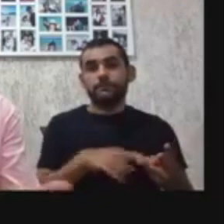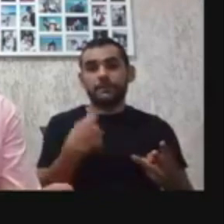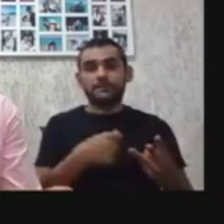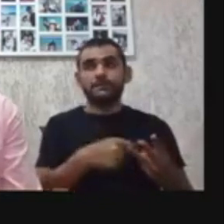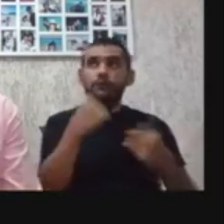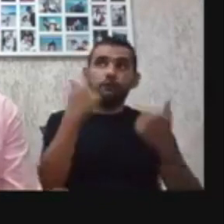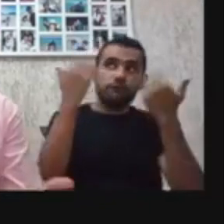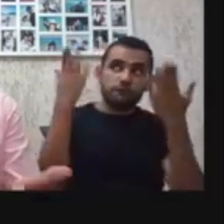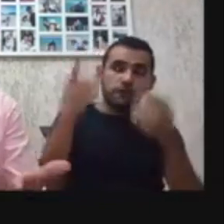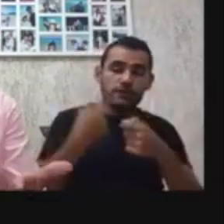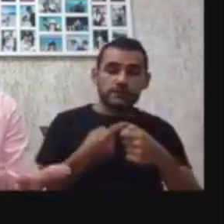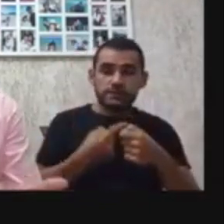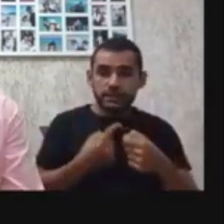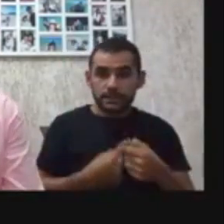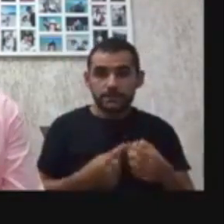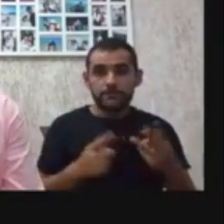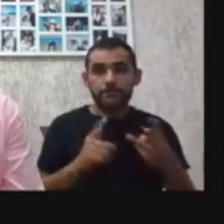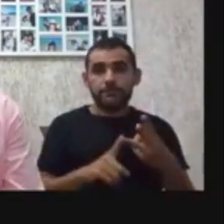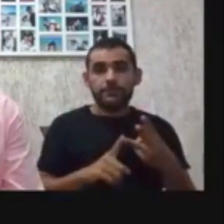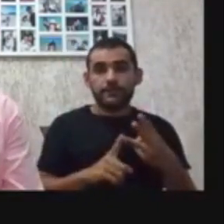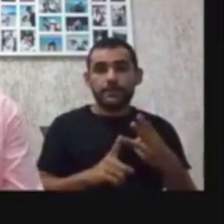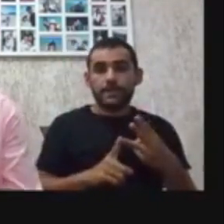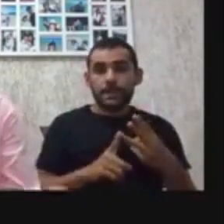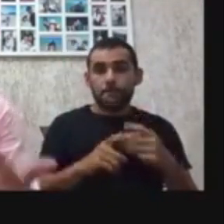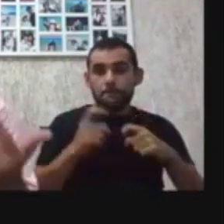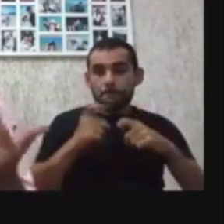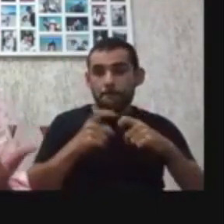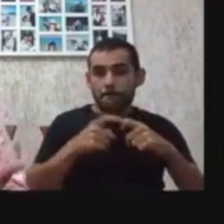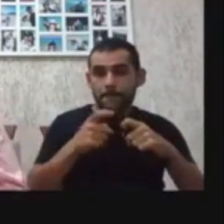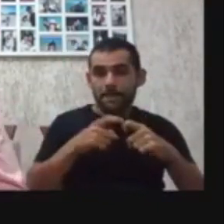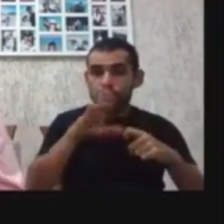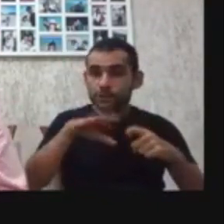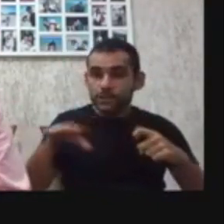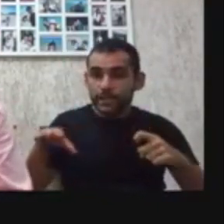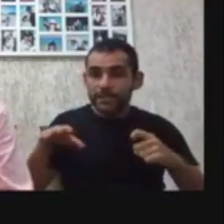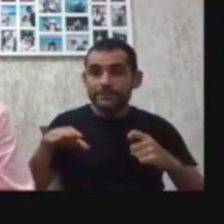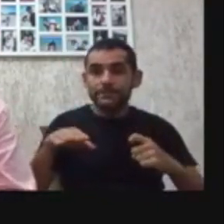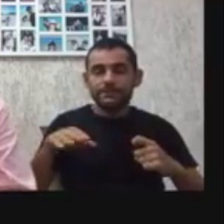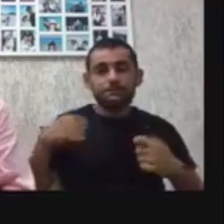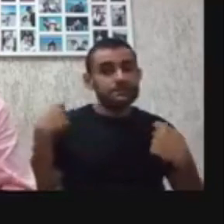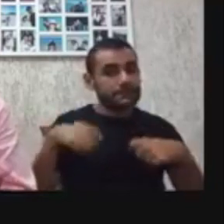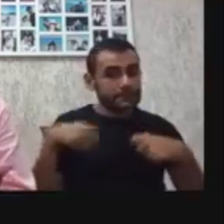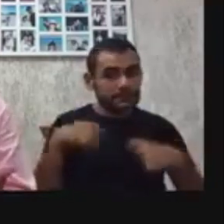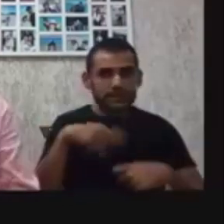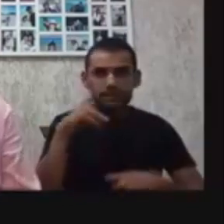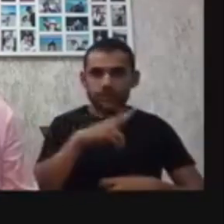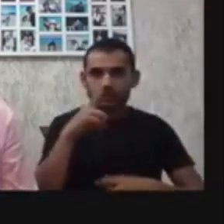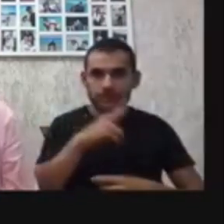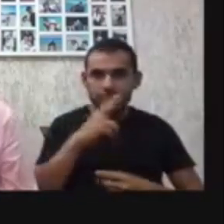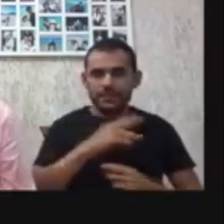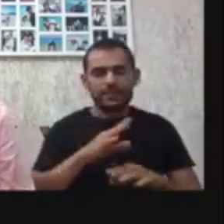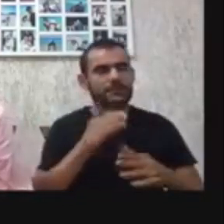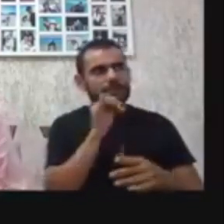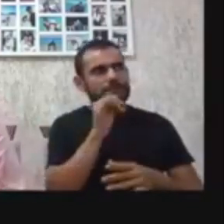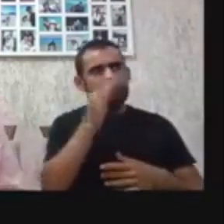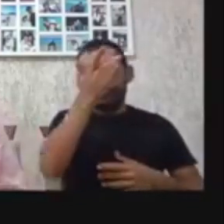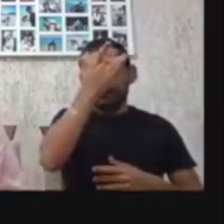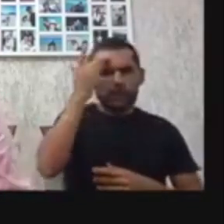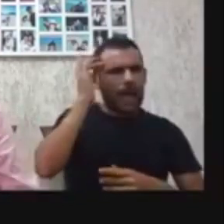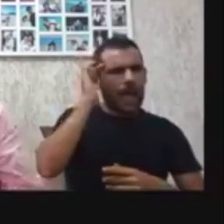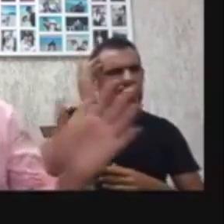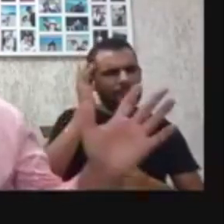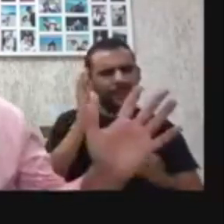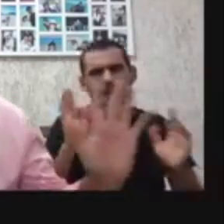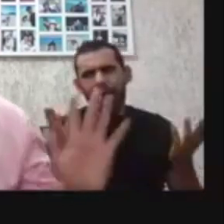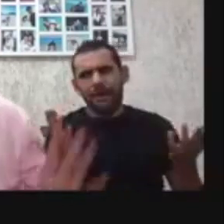mandar para fora de São João del Rei, pediatra, que é uma grande demanda em São João del Rei, né? Não é, às vezes as pessoas acham,